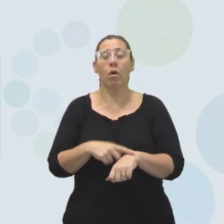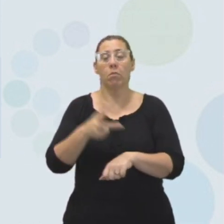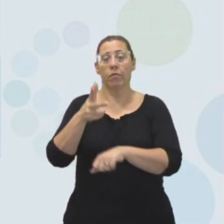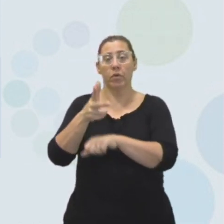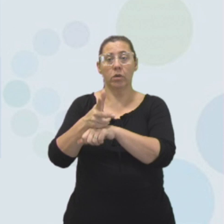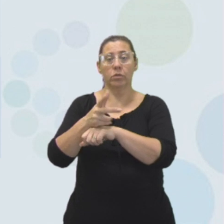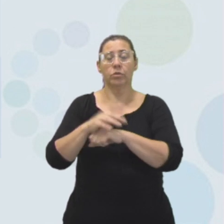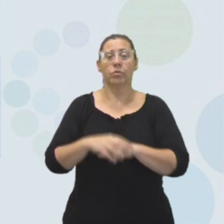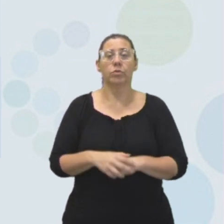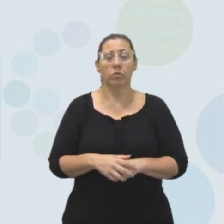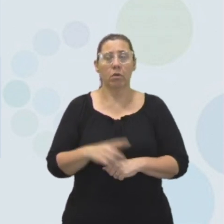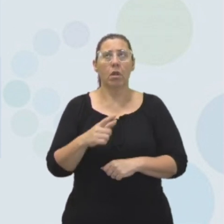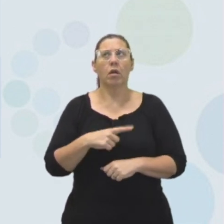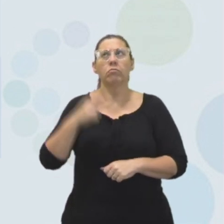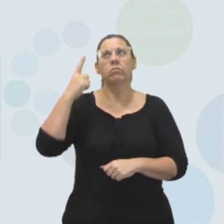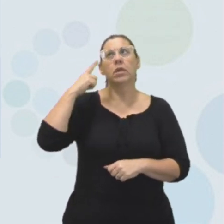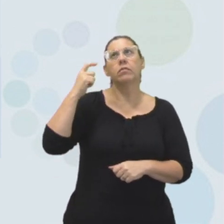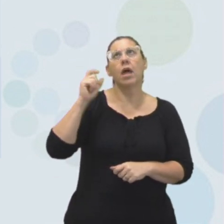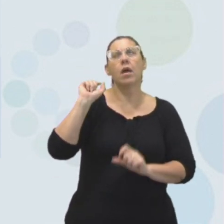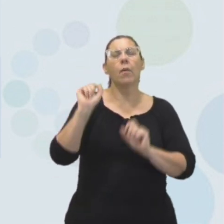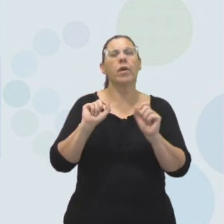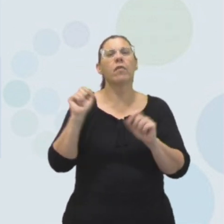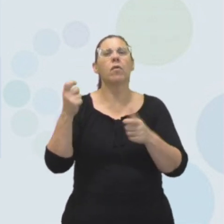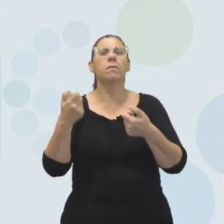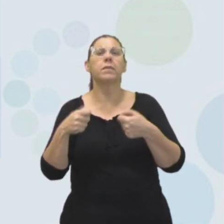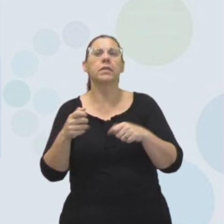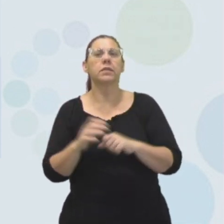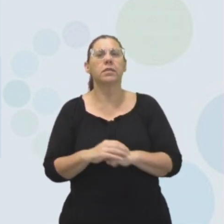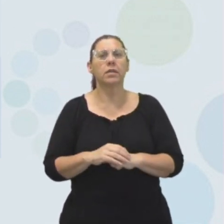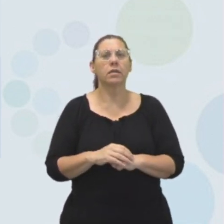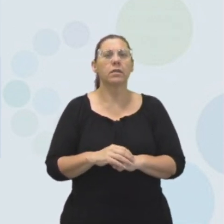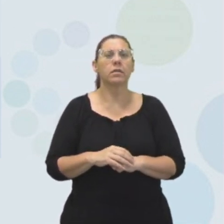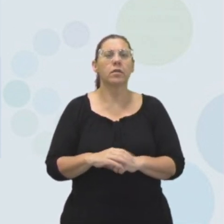eu preciso ter ideia do que eu vou precisar, qual é a